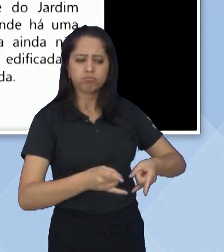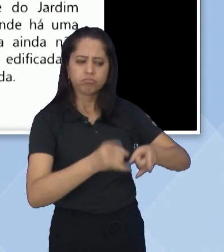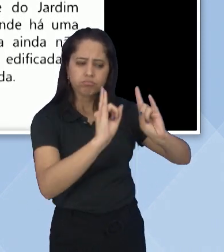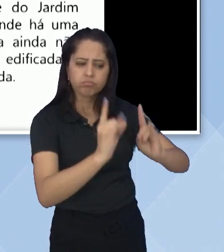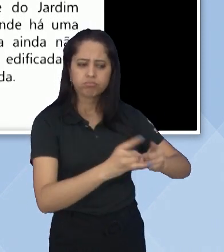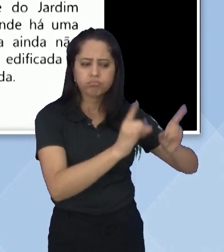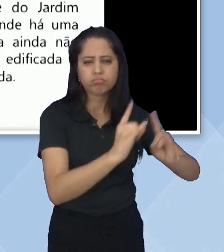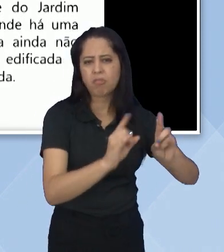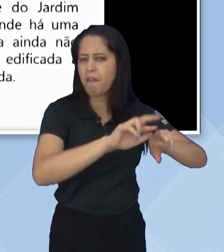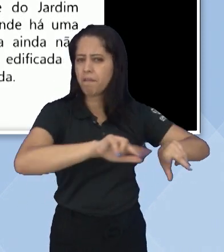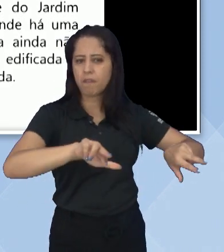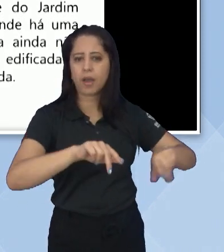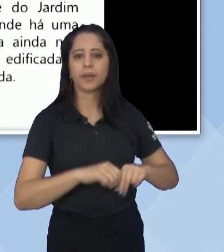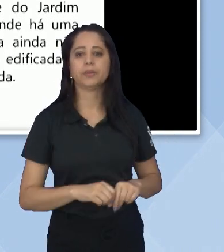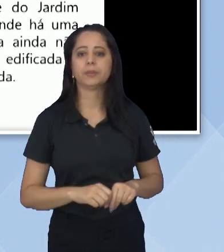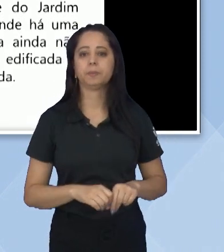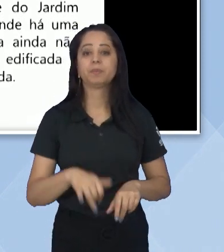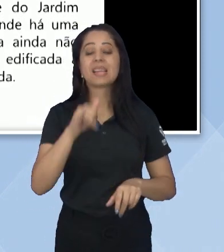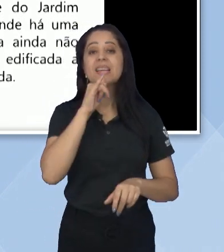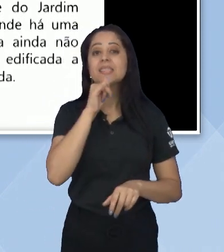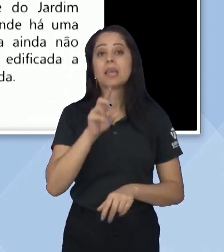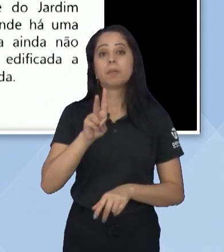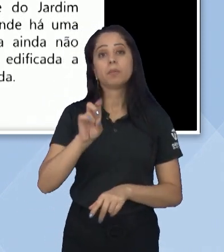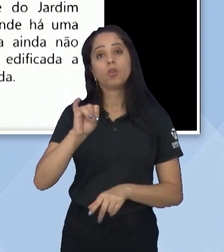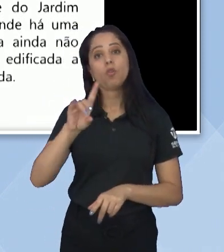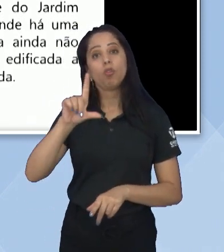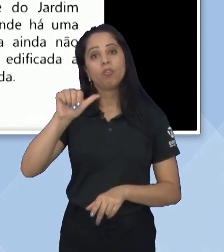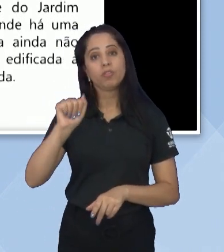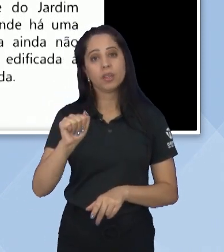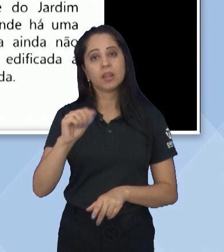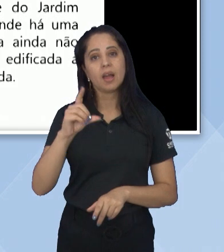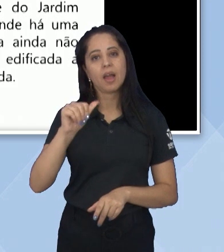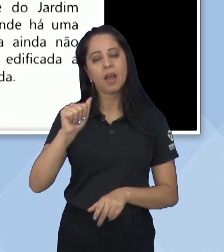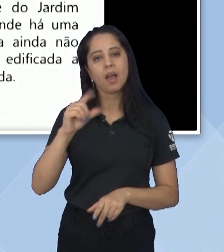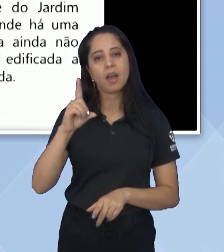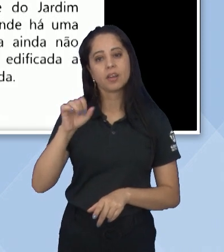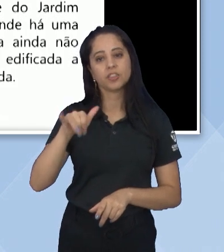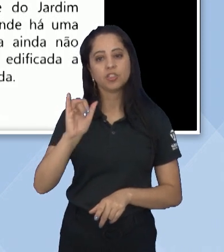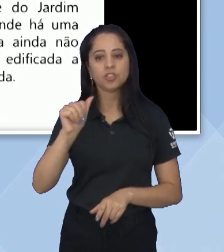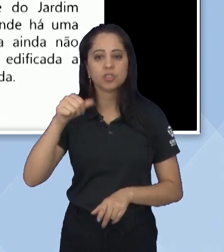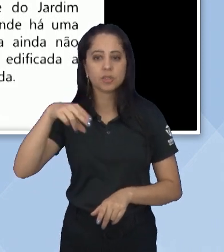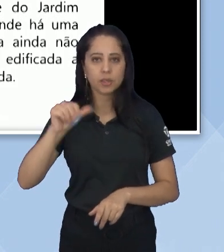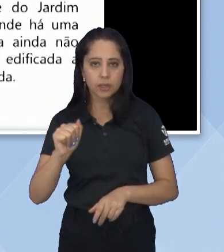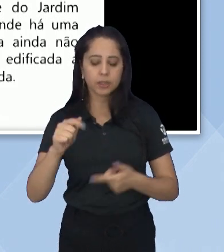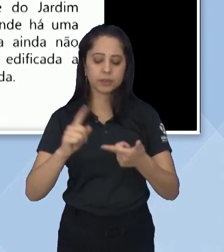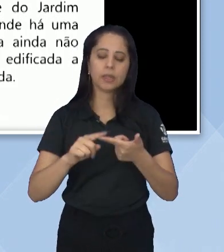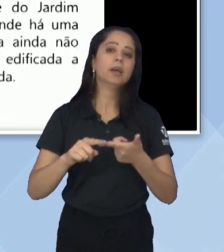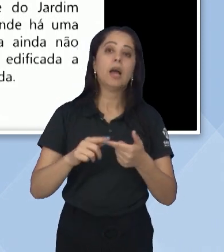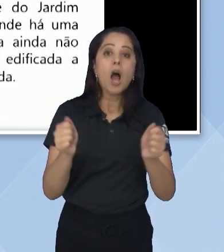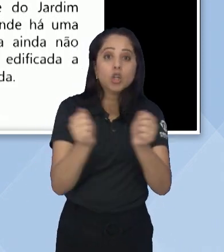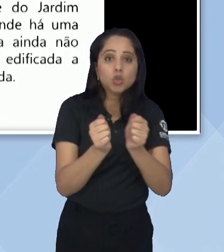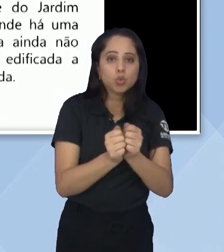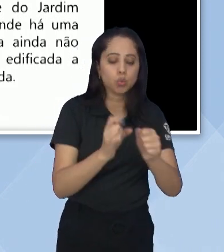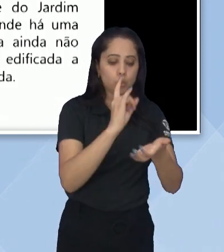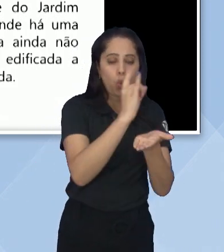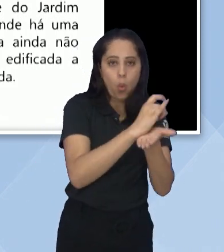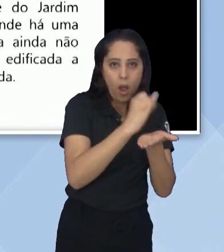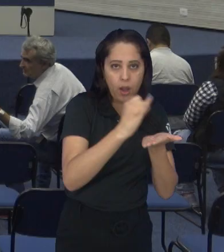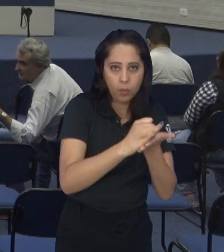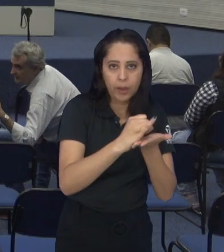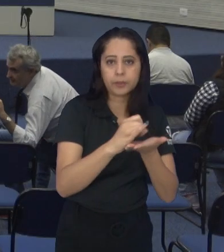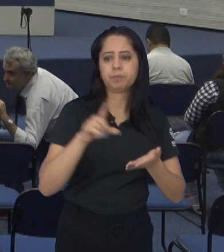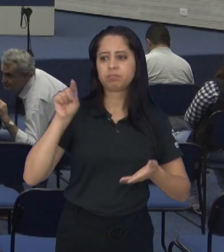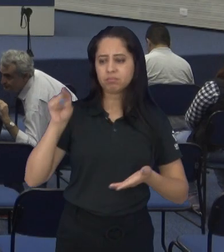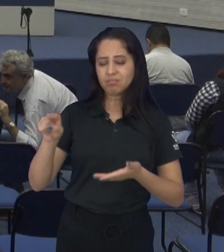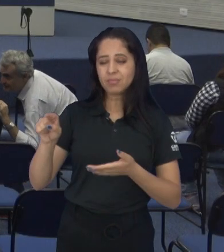reposicionar Vila Diana a Vila Diana ela tava junto com o aquários enquanto o satélite o parque ao satélite o centro